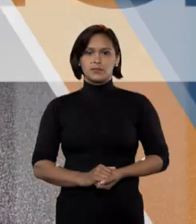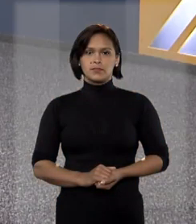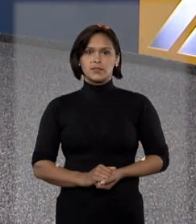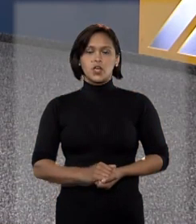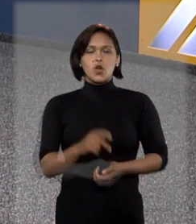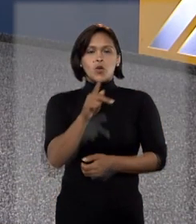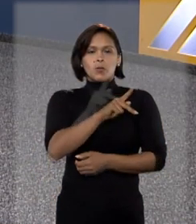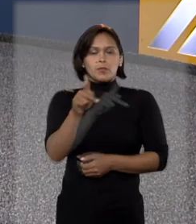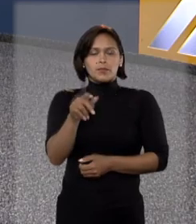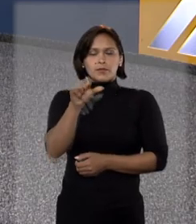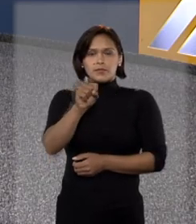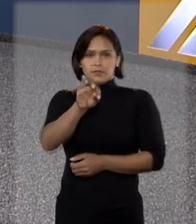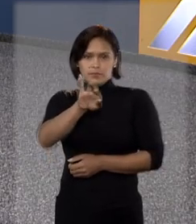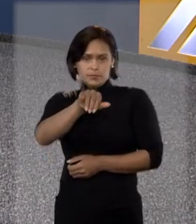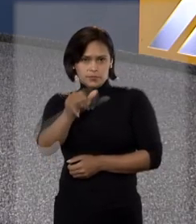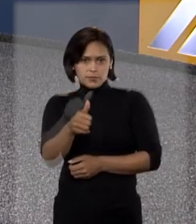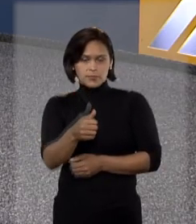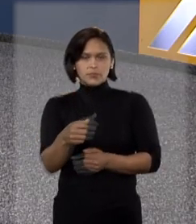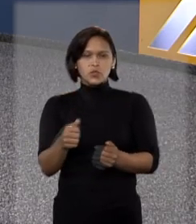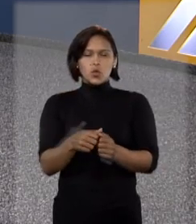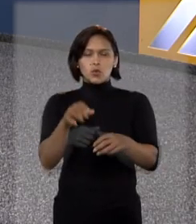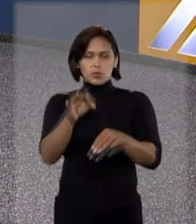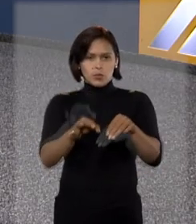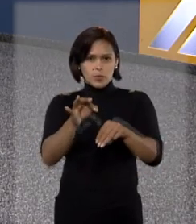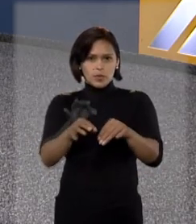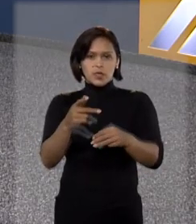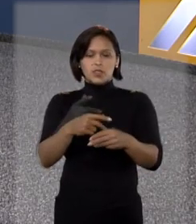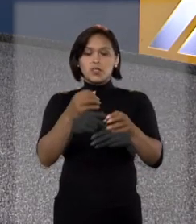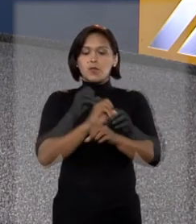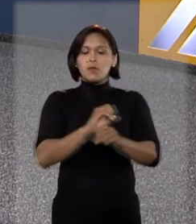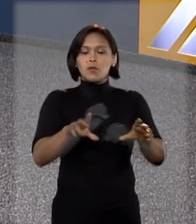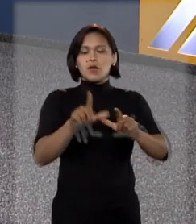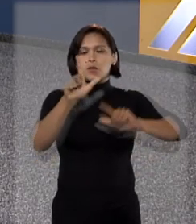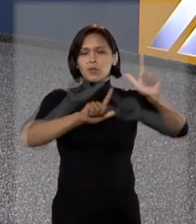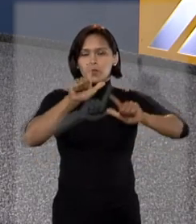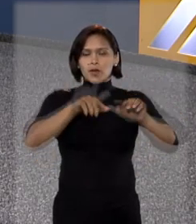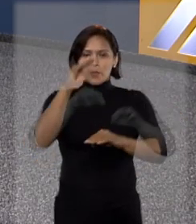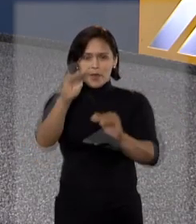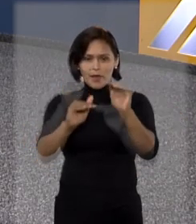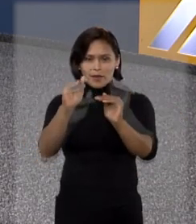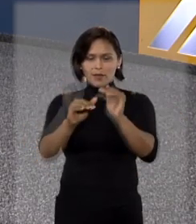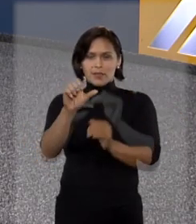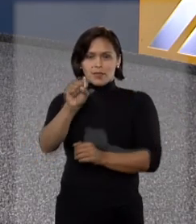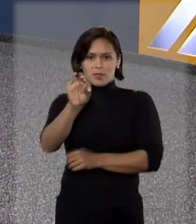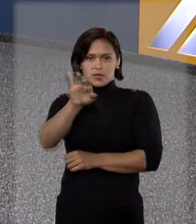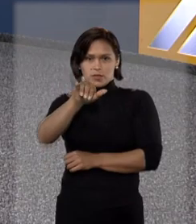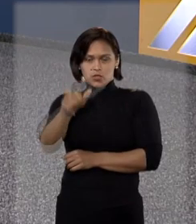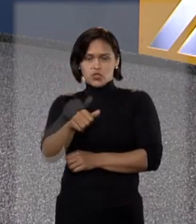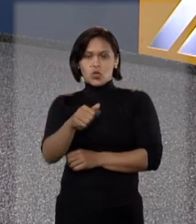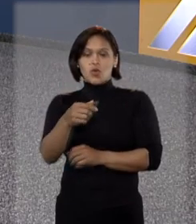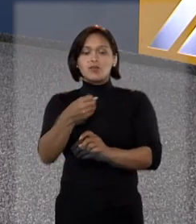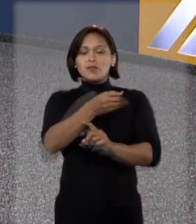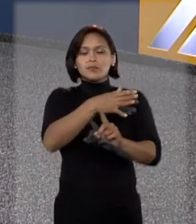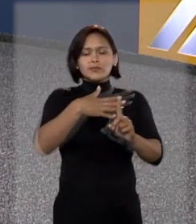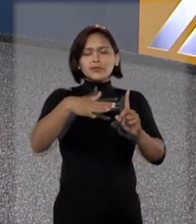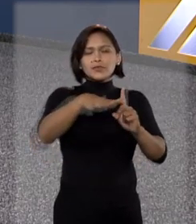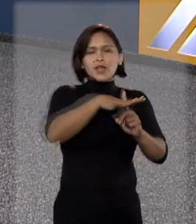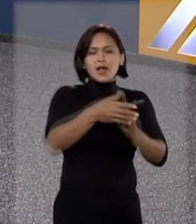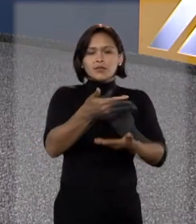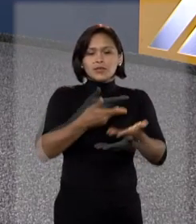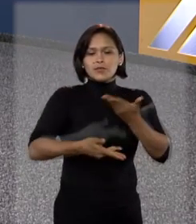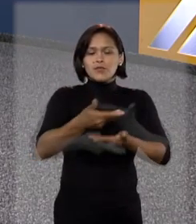O presidente do Superior Tribunal de Justiça relançou o programa Equilibra STJ, voltado ao desenvolvimento